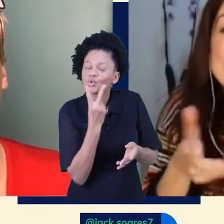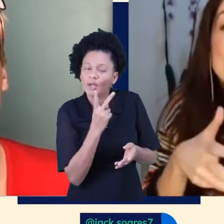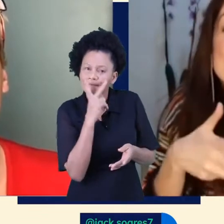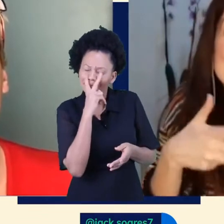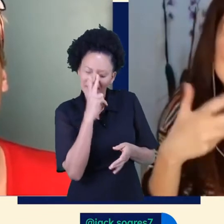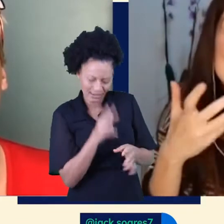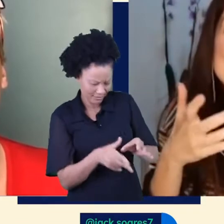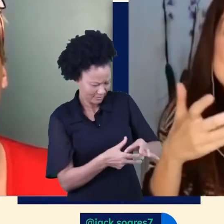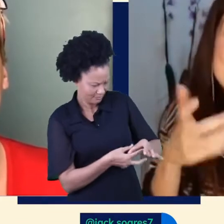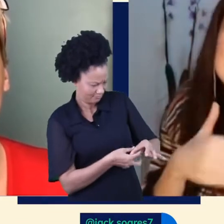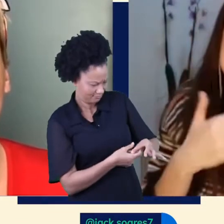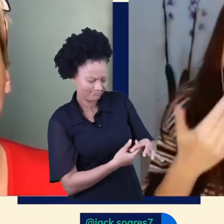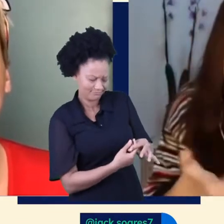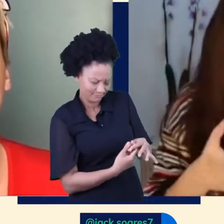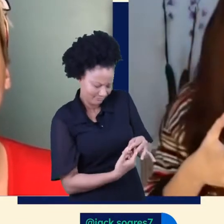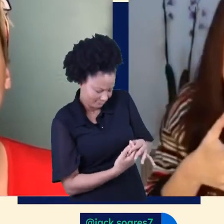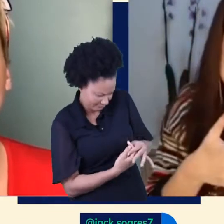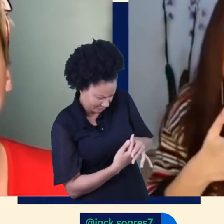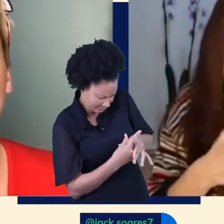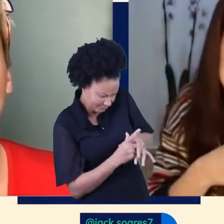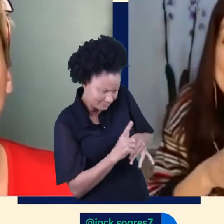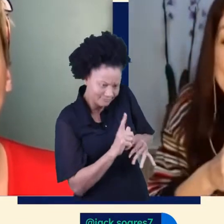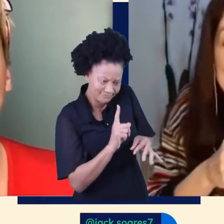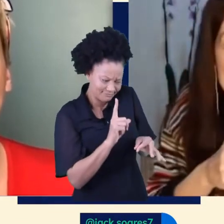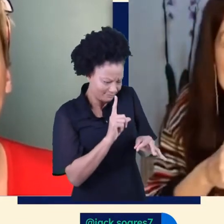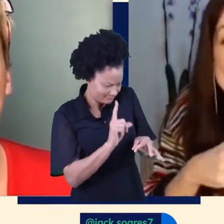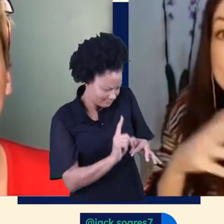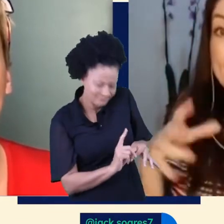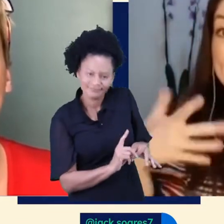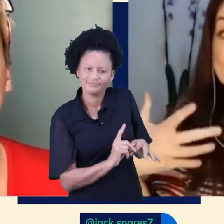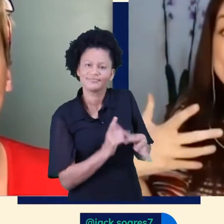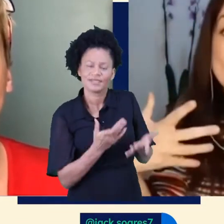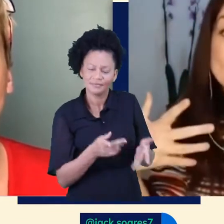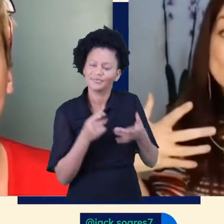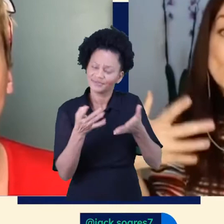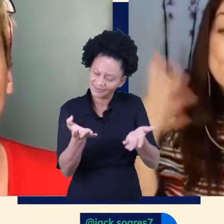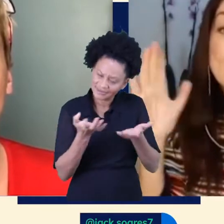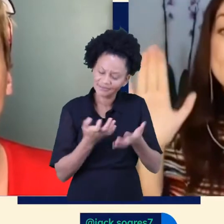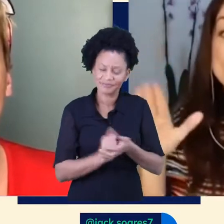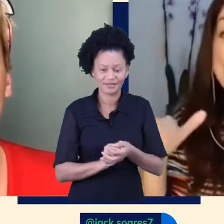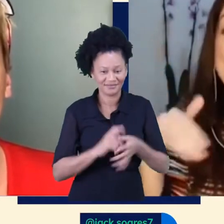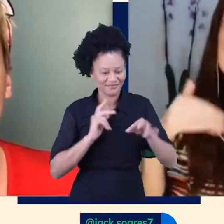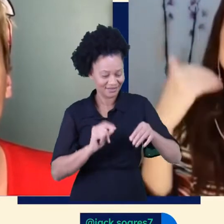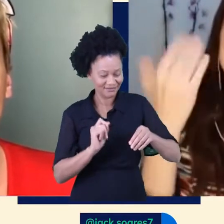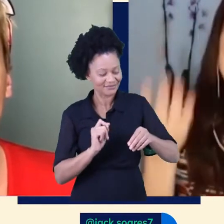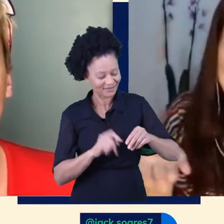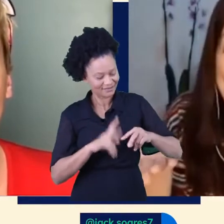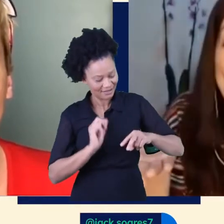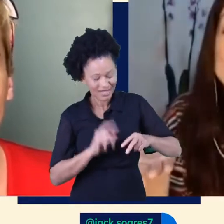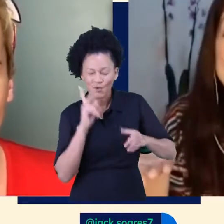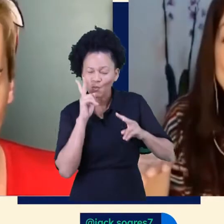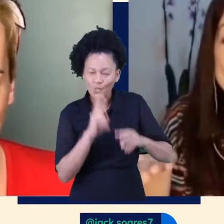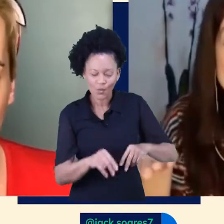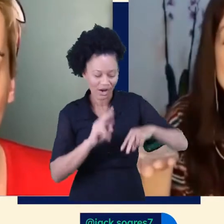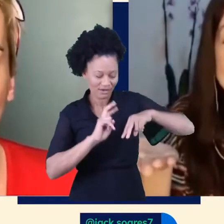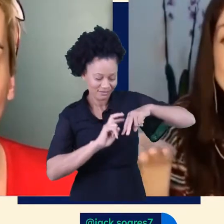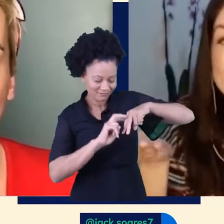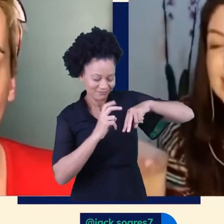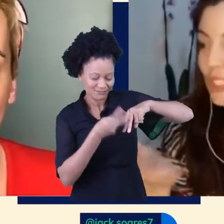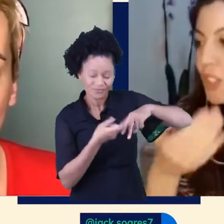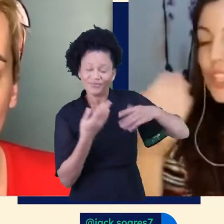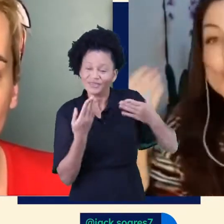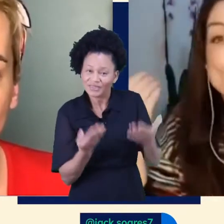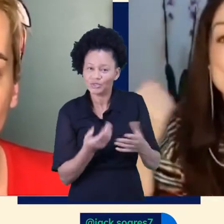que era hermafrodita. É como se nascesse com os dois sexos biológicos. Mas não é isso. É só uma outra condição.